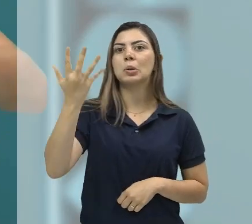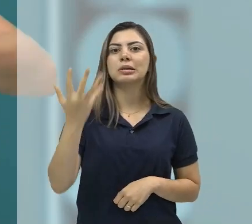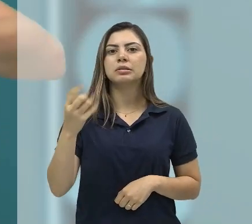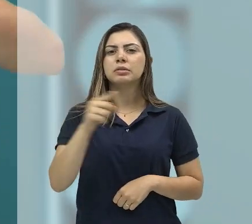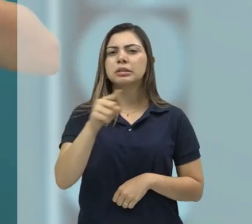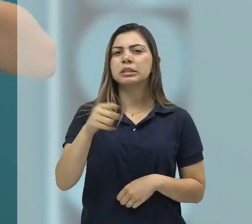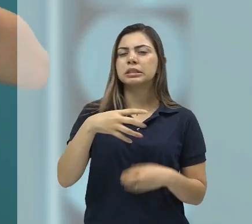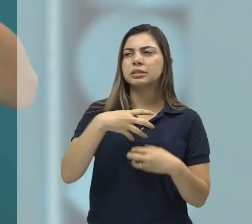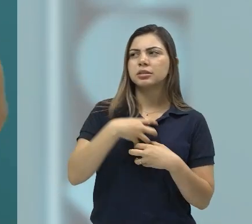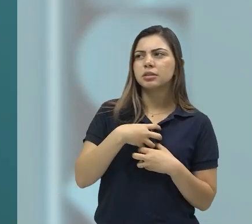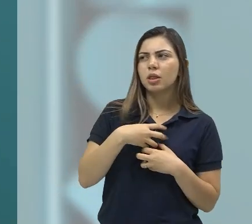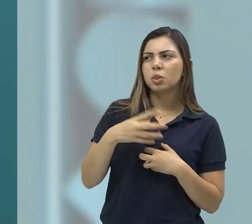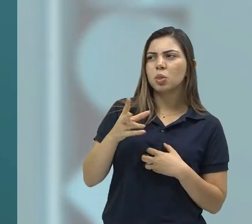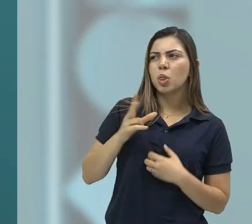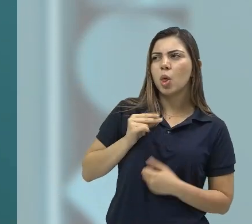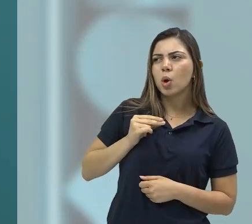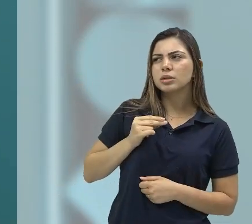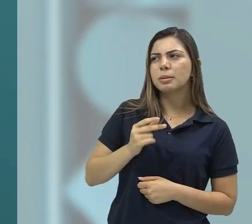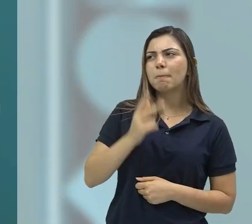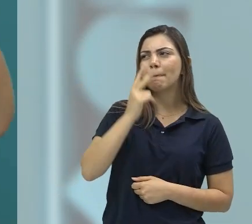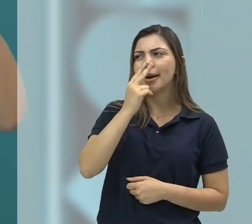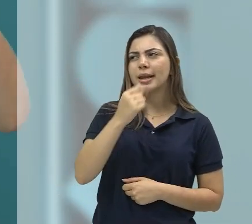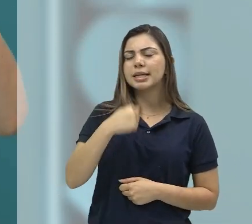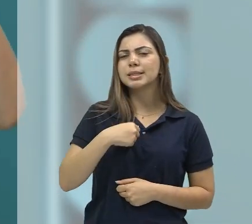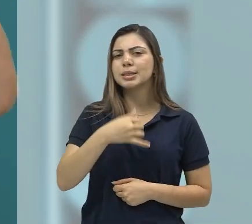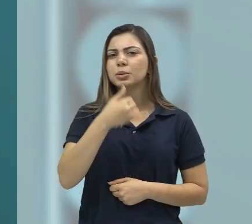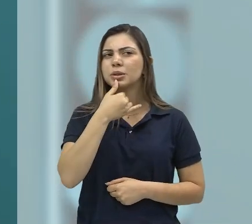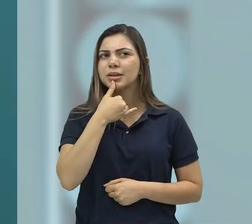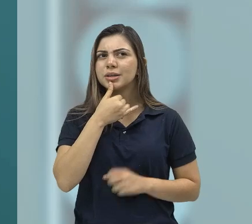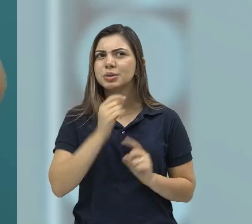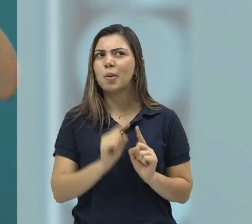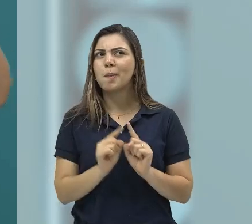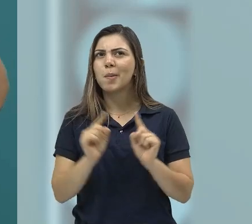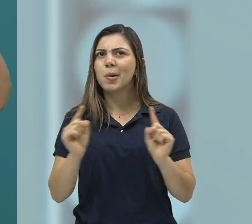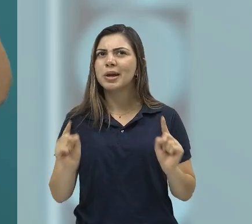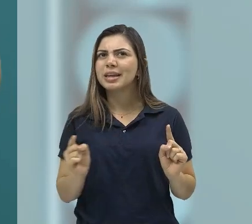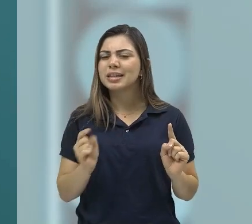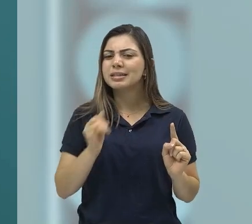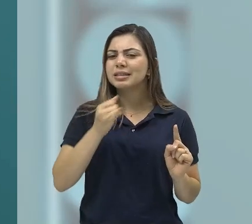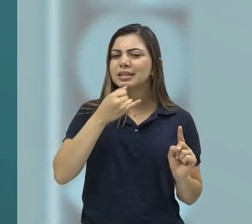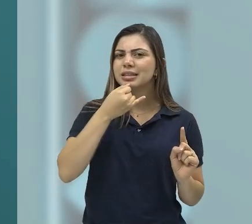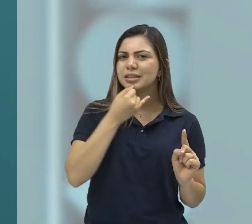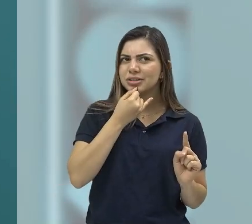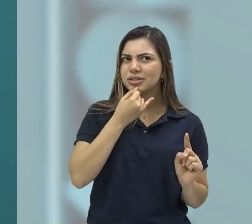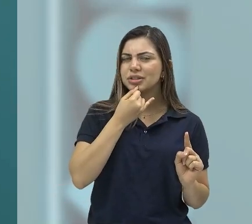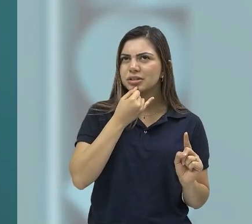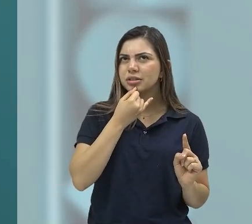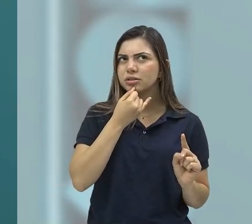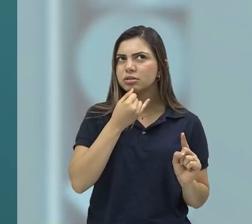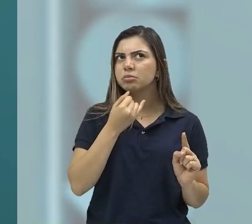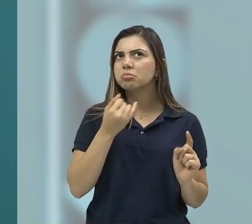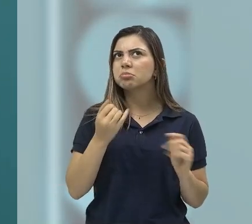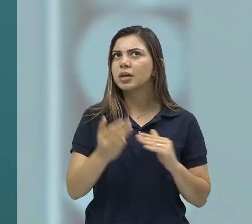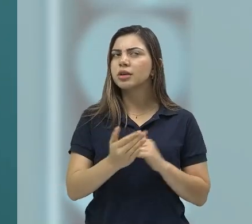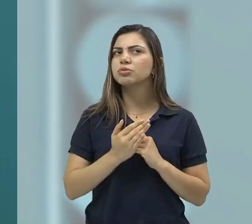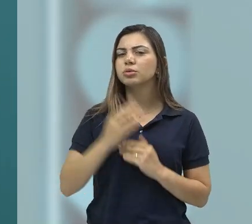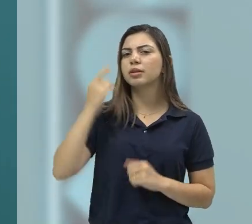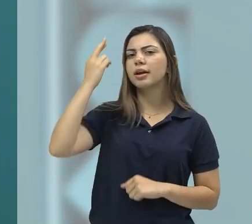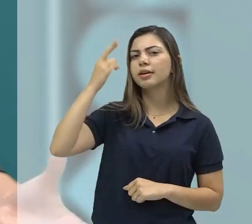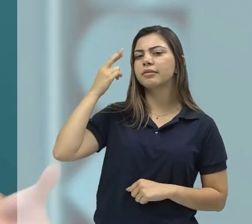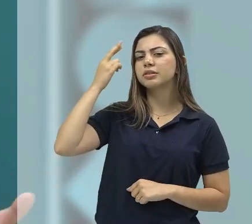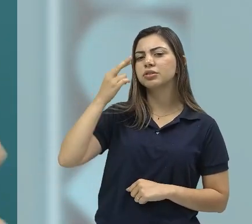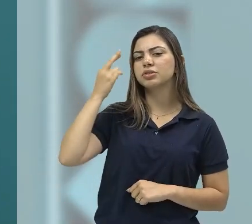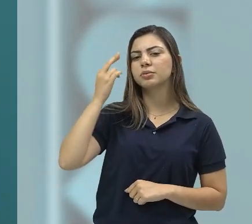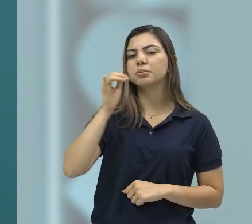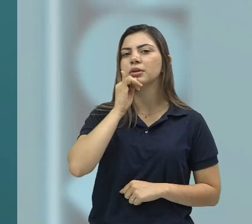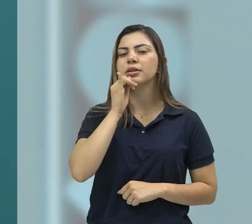sensação, nossa, parece que eu estou triste, mas essa tristeza me leva a uma reflexão. Não é que você fica chorando lá, peraí